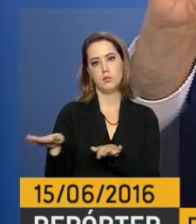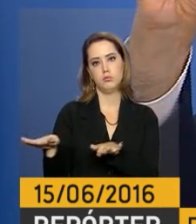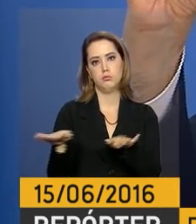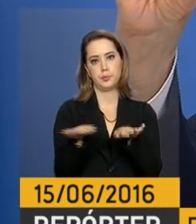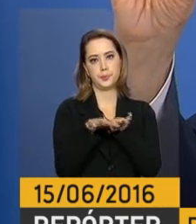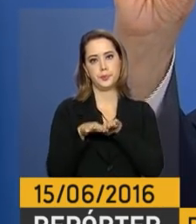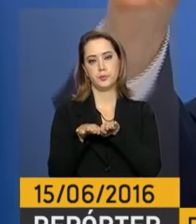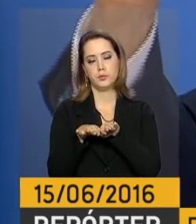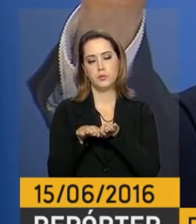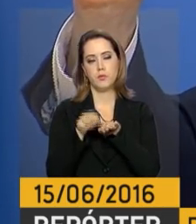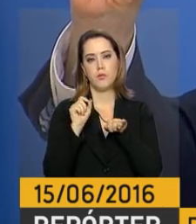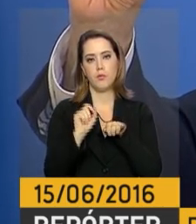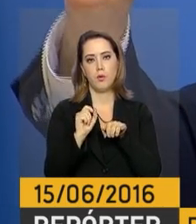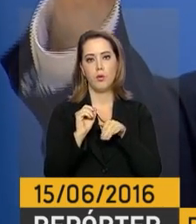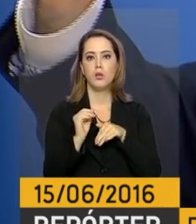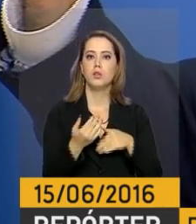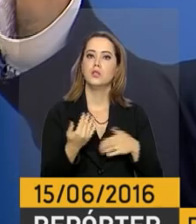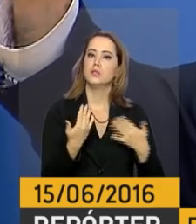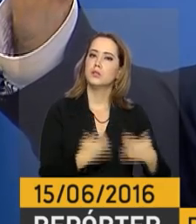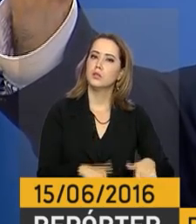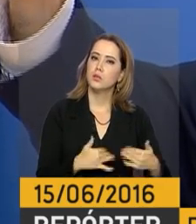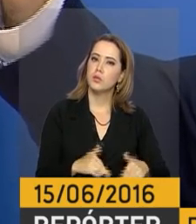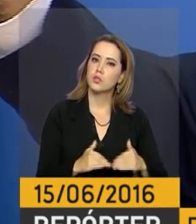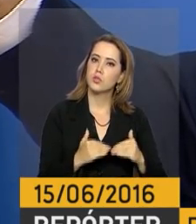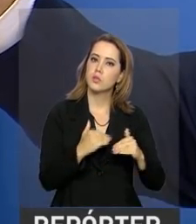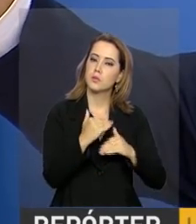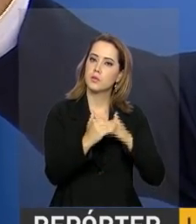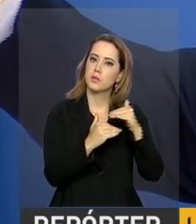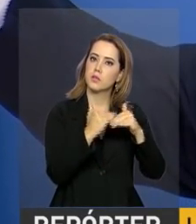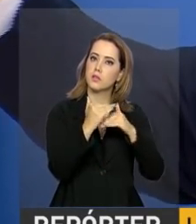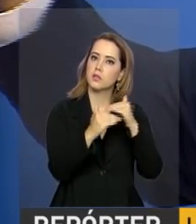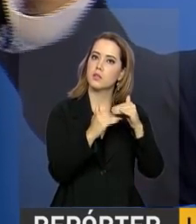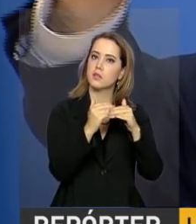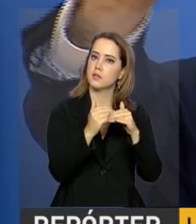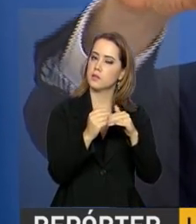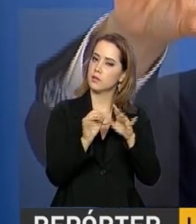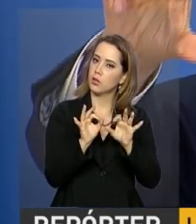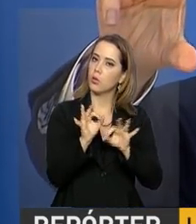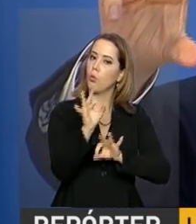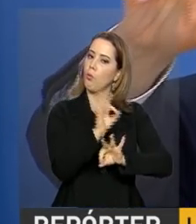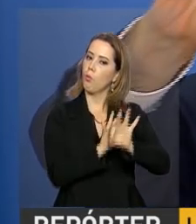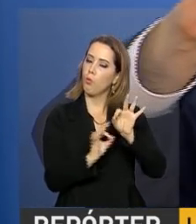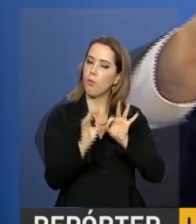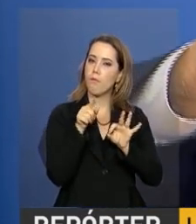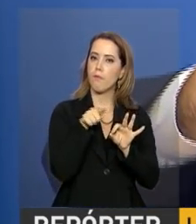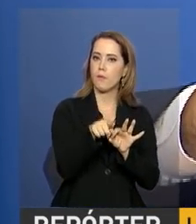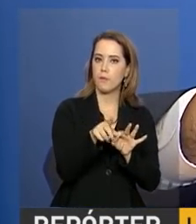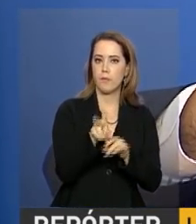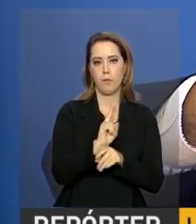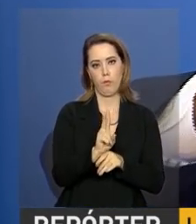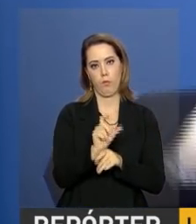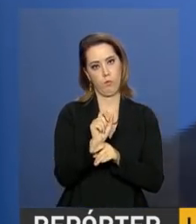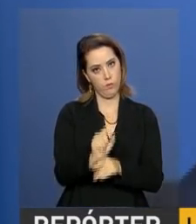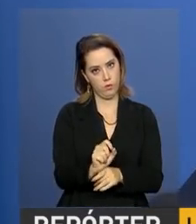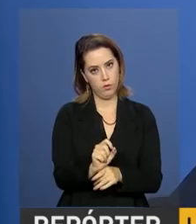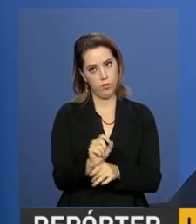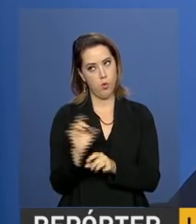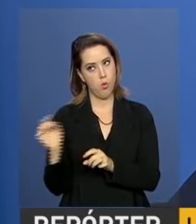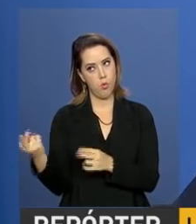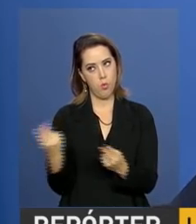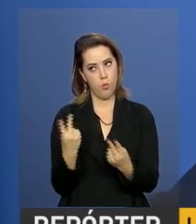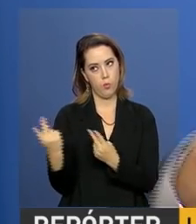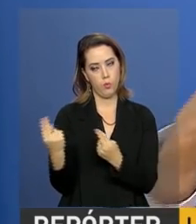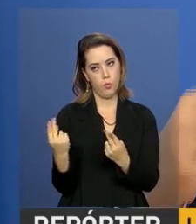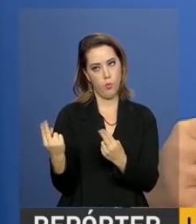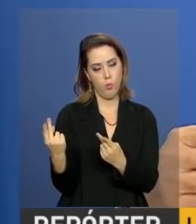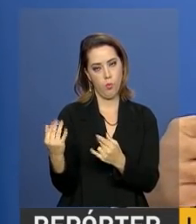as despesas vão crescendo de forma controlada, apenas de acordo com a inflação